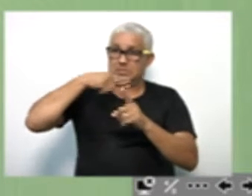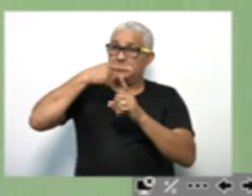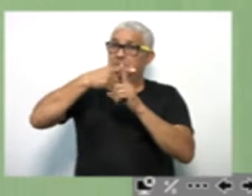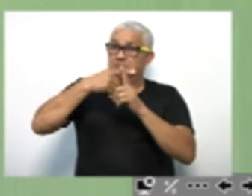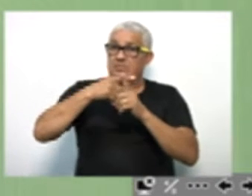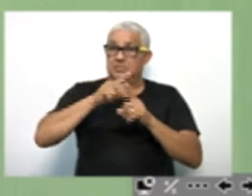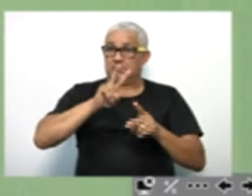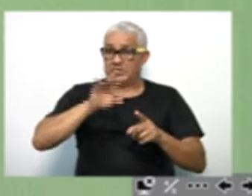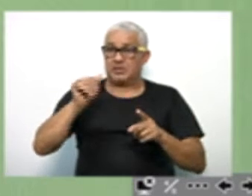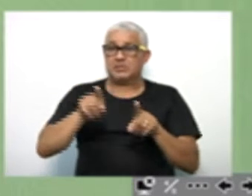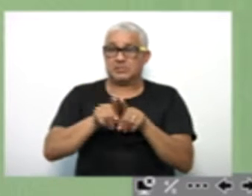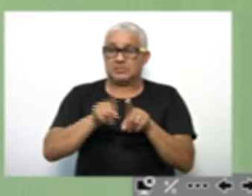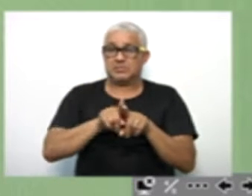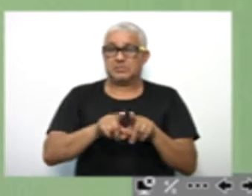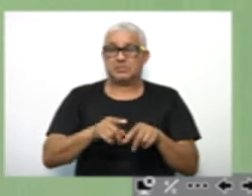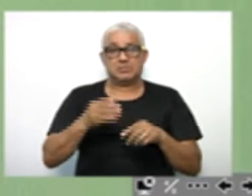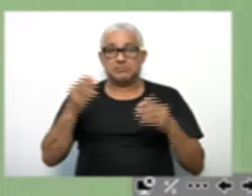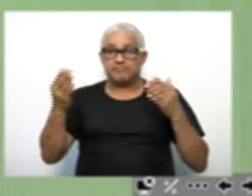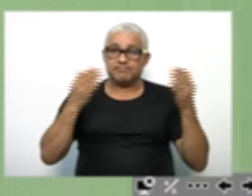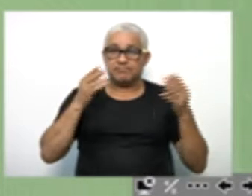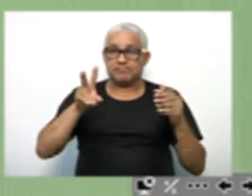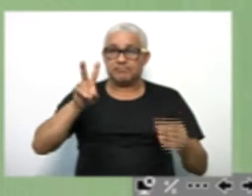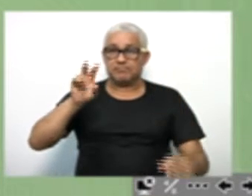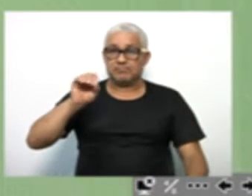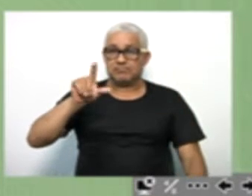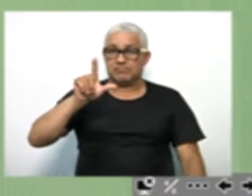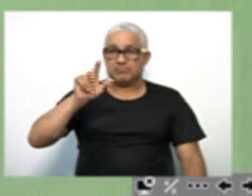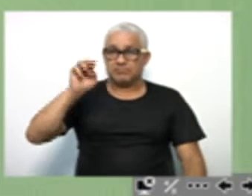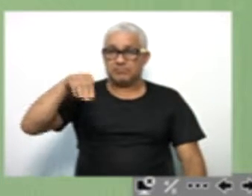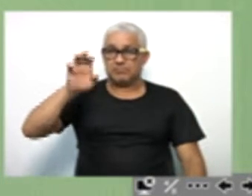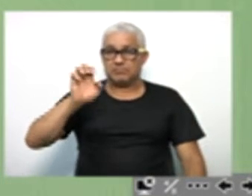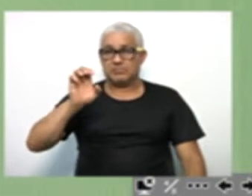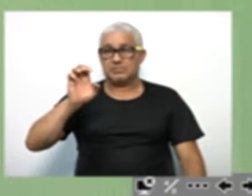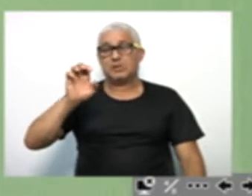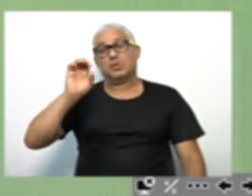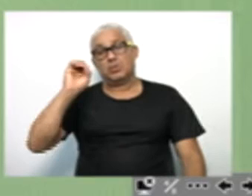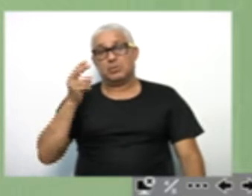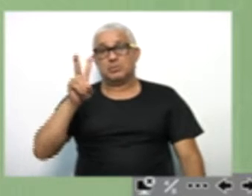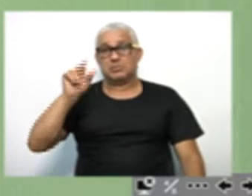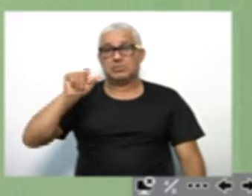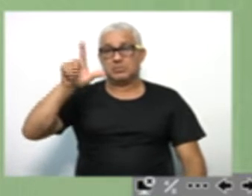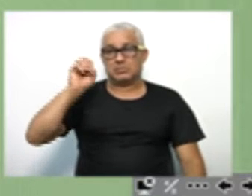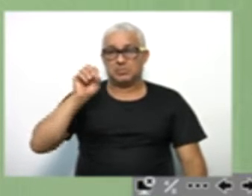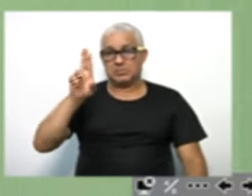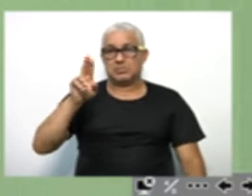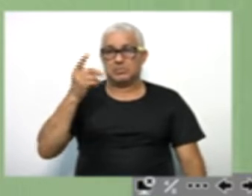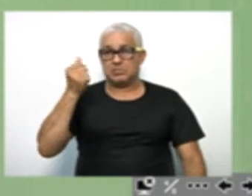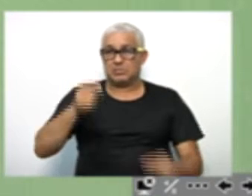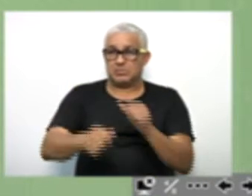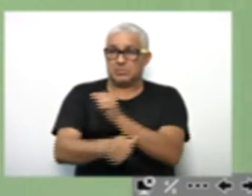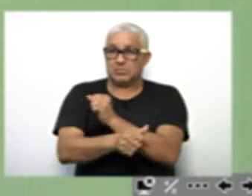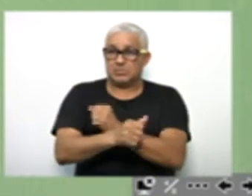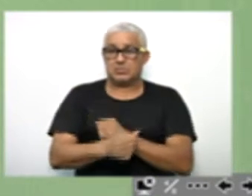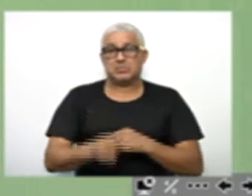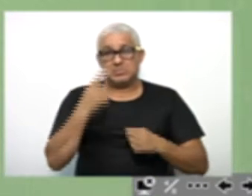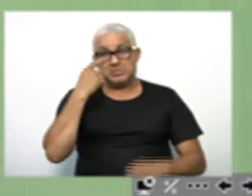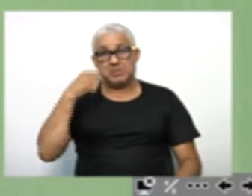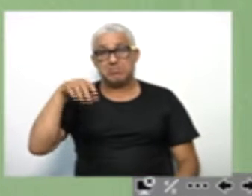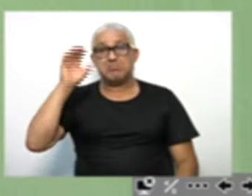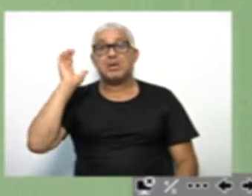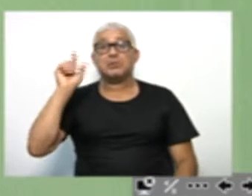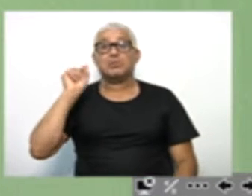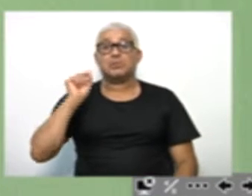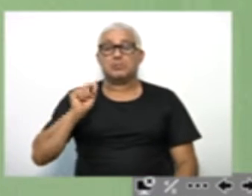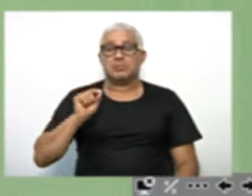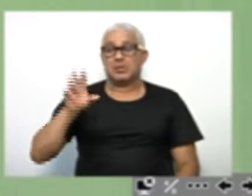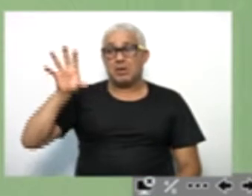analisar o valor ou o volume que você está fazendo o investimento. E verificar se é mais interessante você financiar pegando o